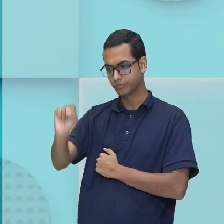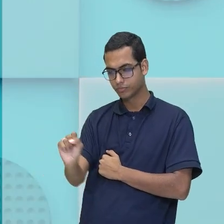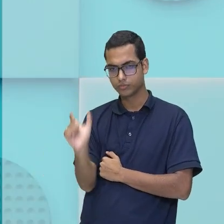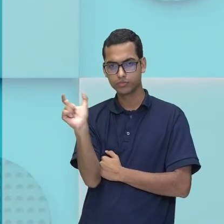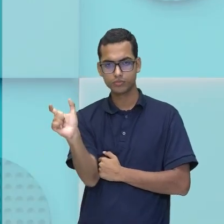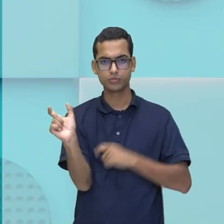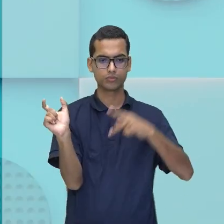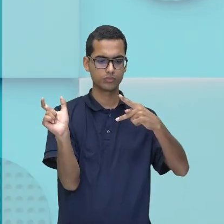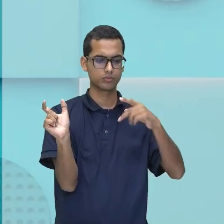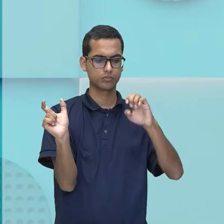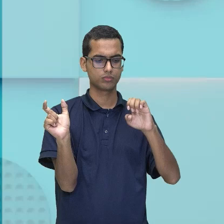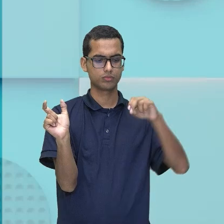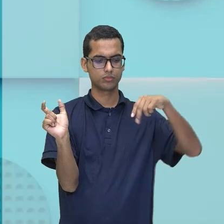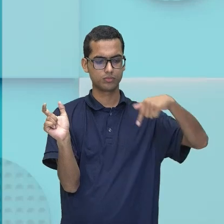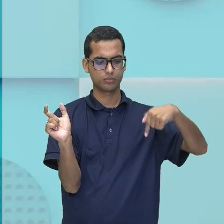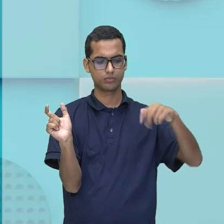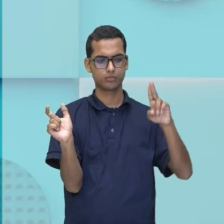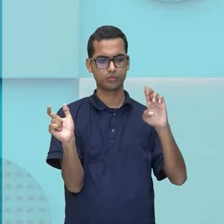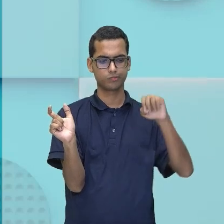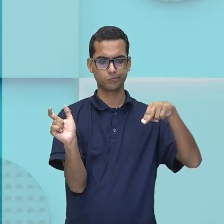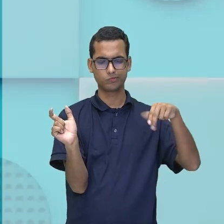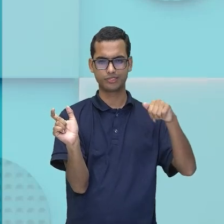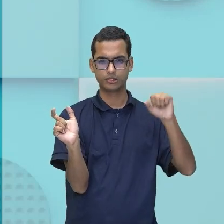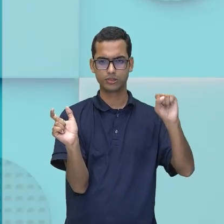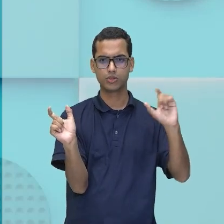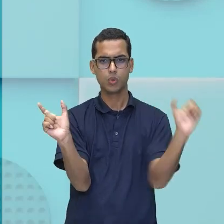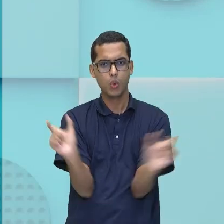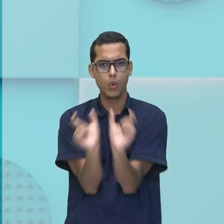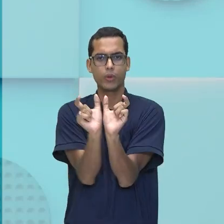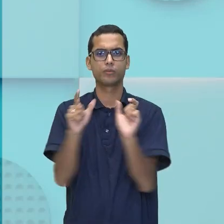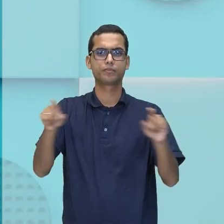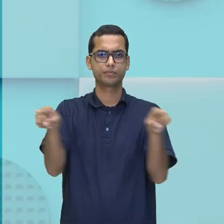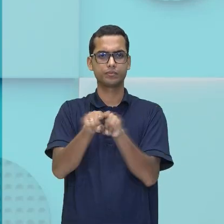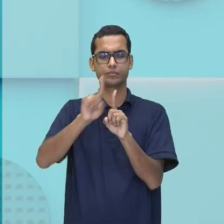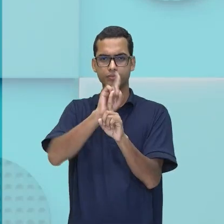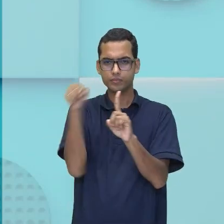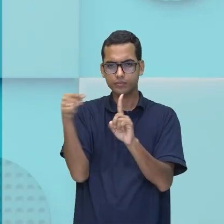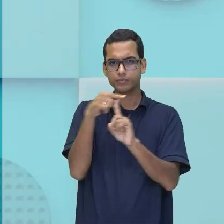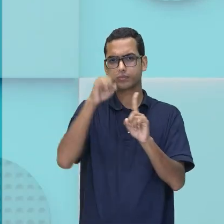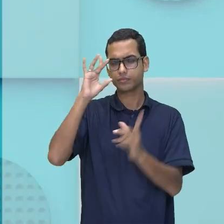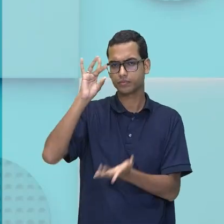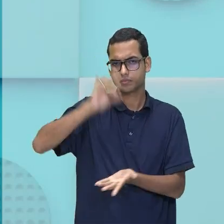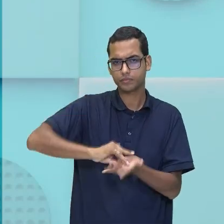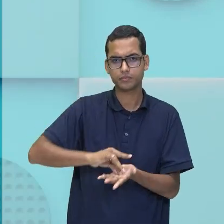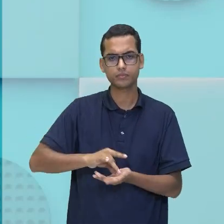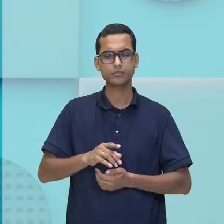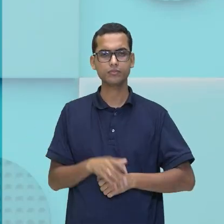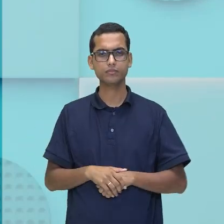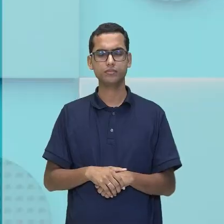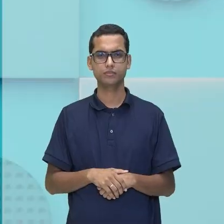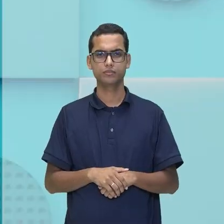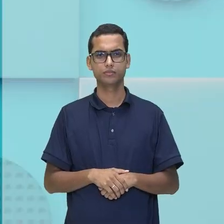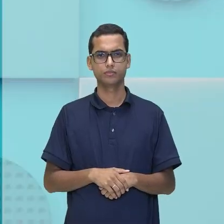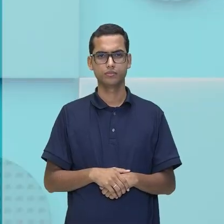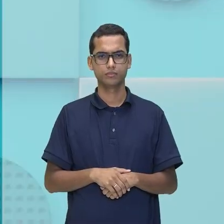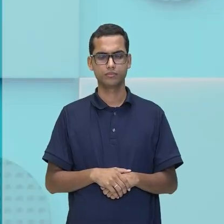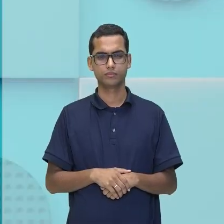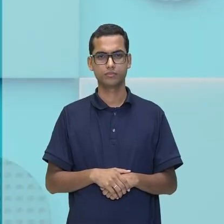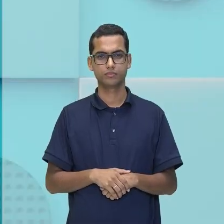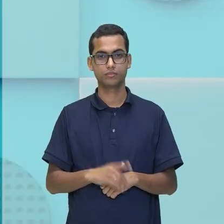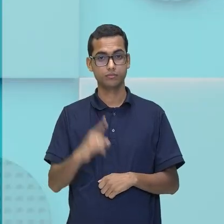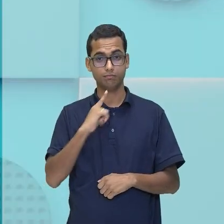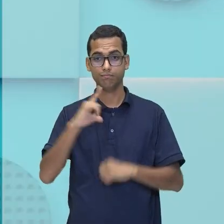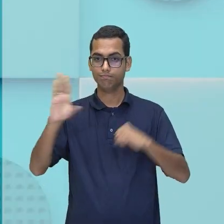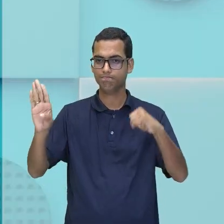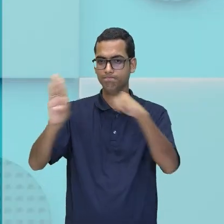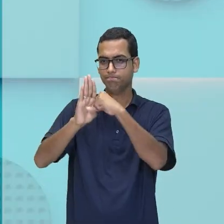nossos adjetivos, estão fazendo exatamente a função deles, que é o quê? Acompanhar um substantivo,